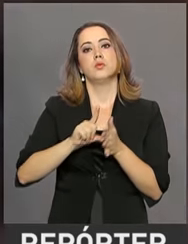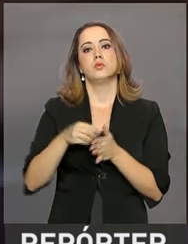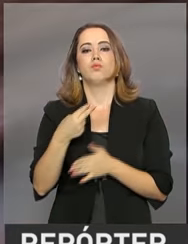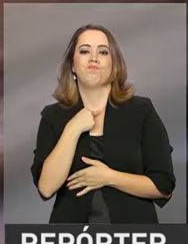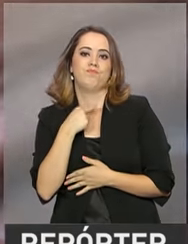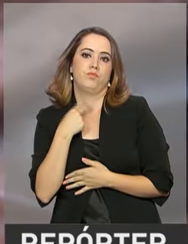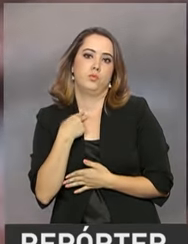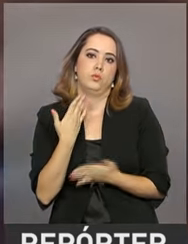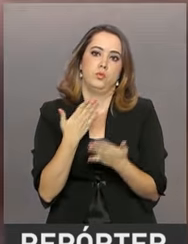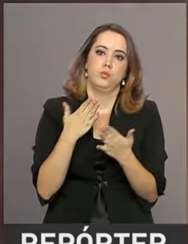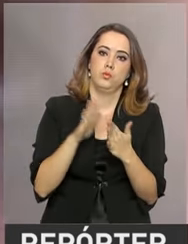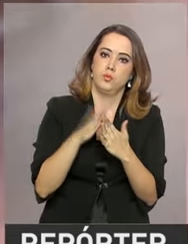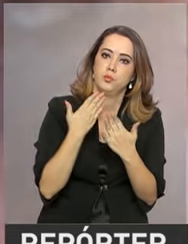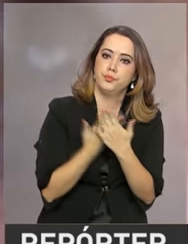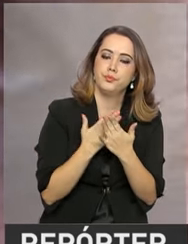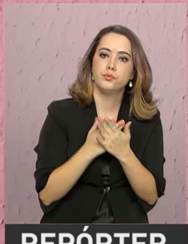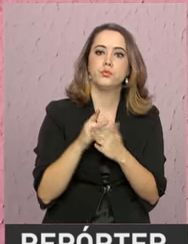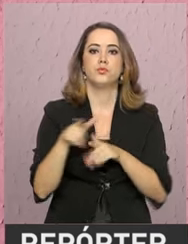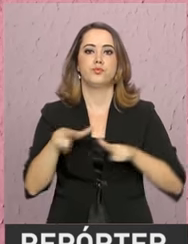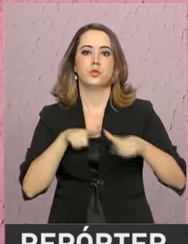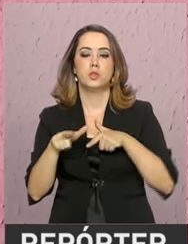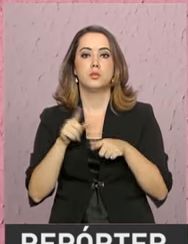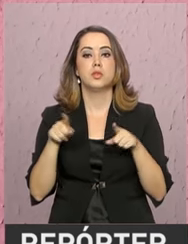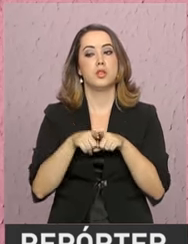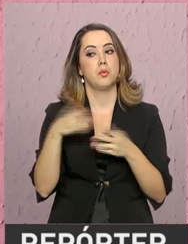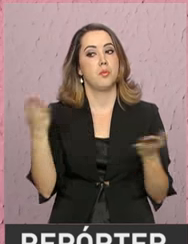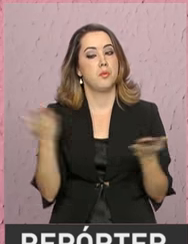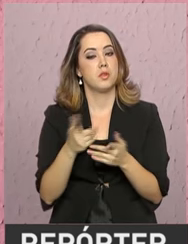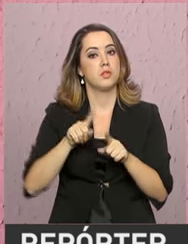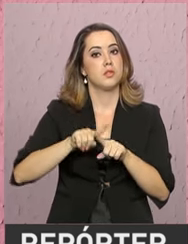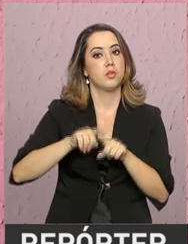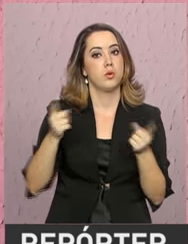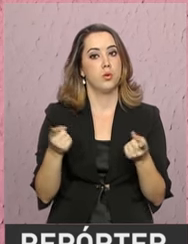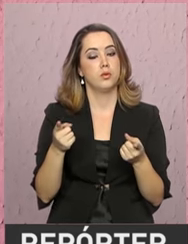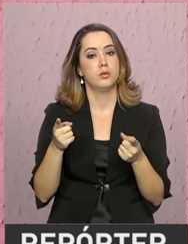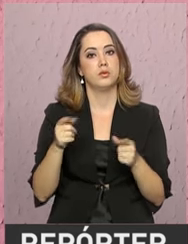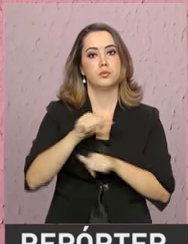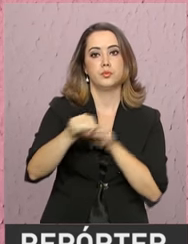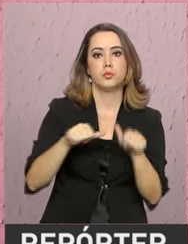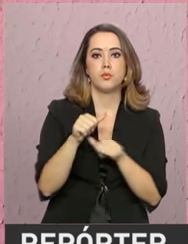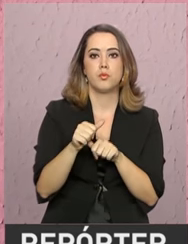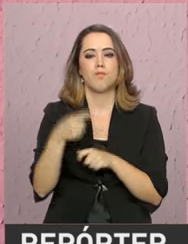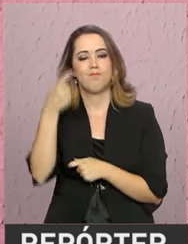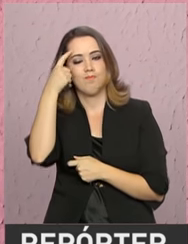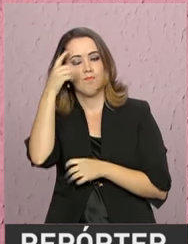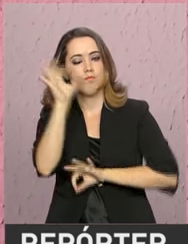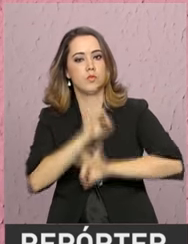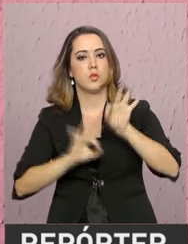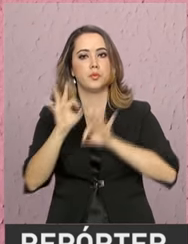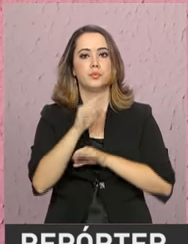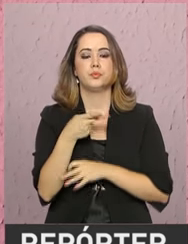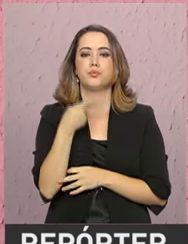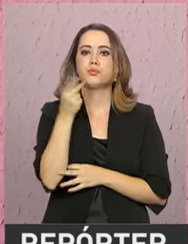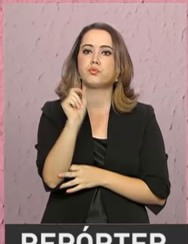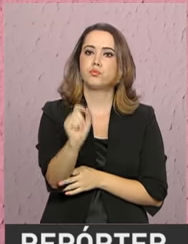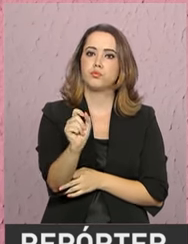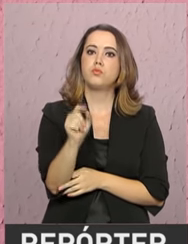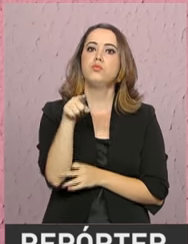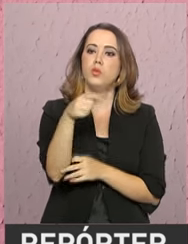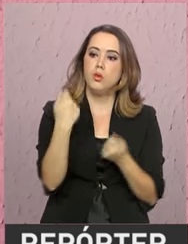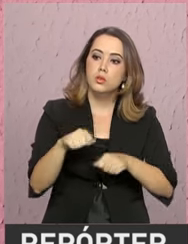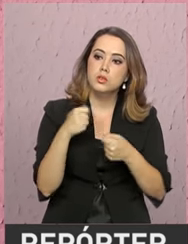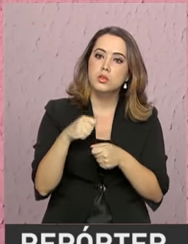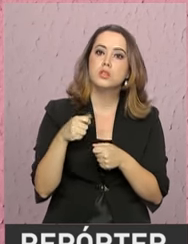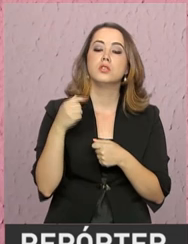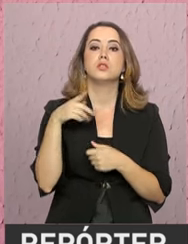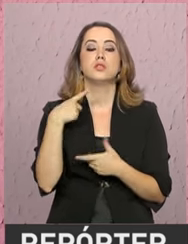trabalhar. Agora faz planos e manda um recado para quem sofre com a violência doméstica e ainda não procurou ajuda. Toma a primeira atitude